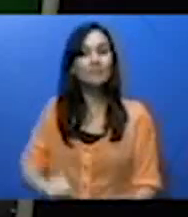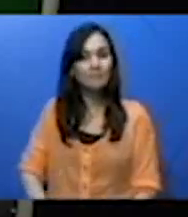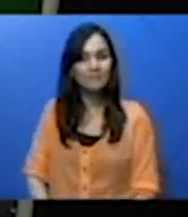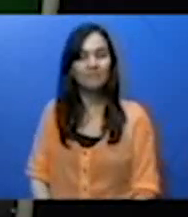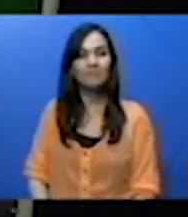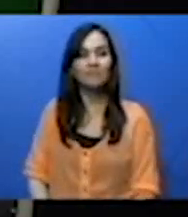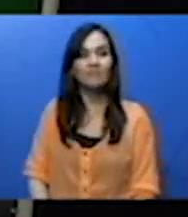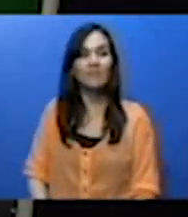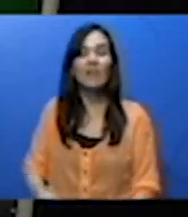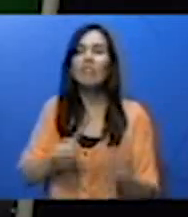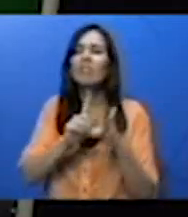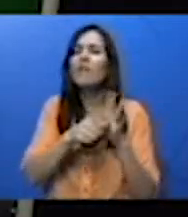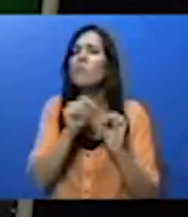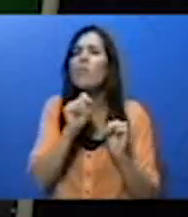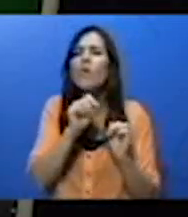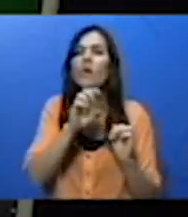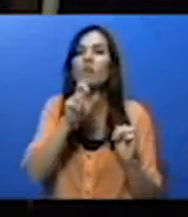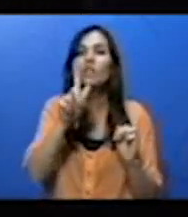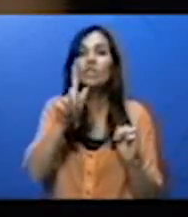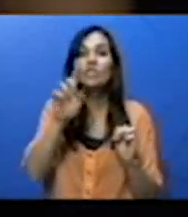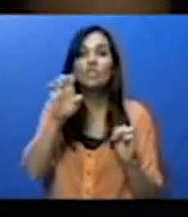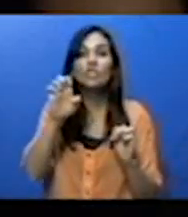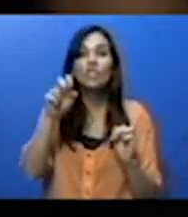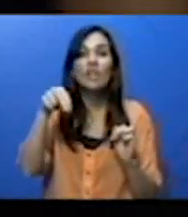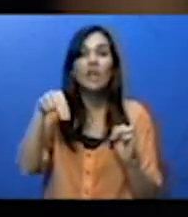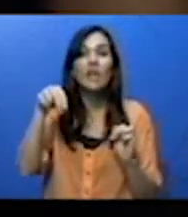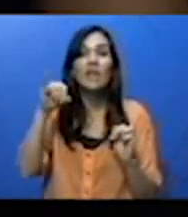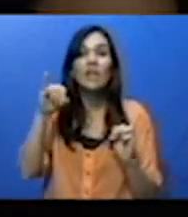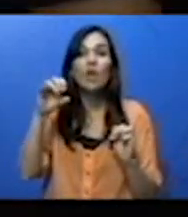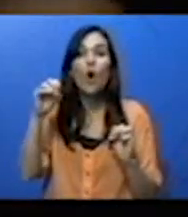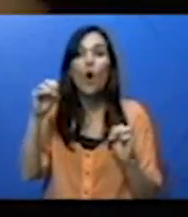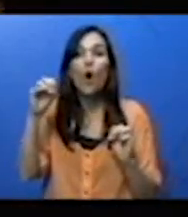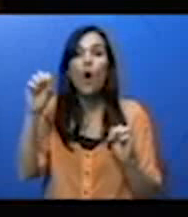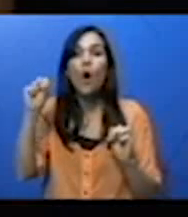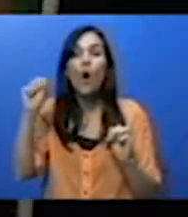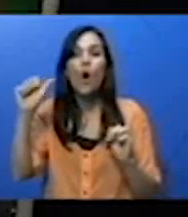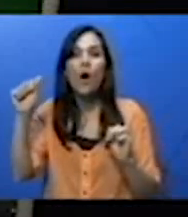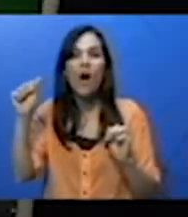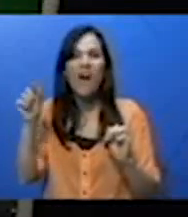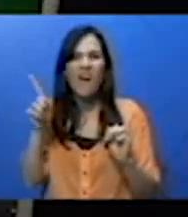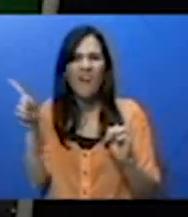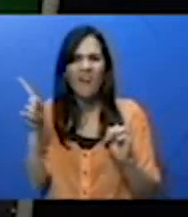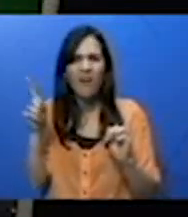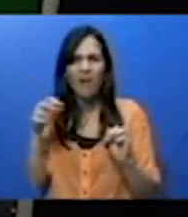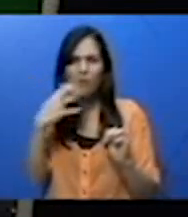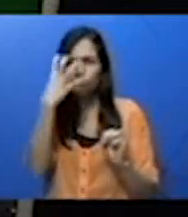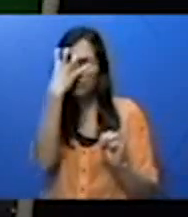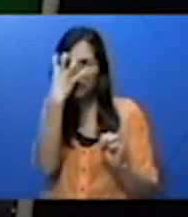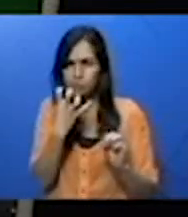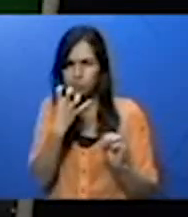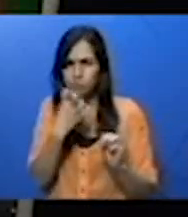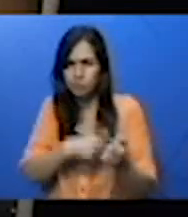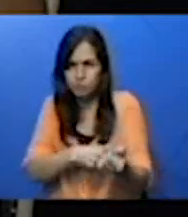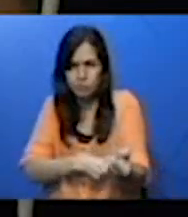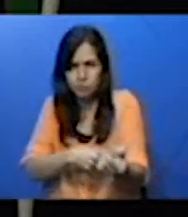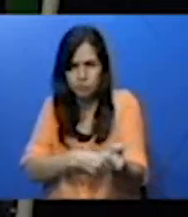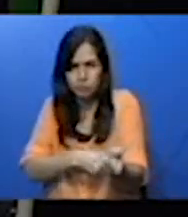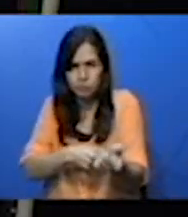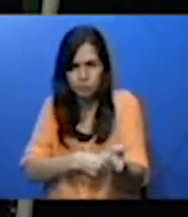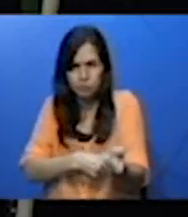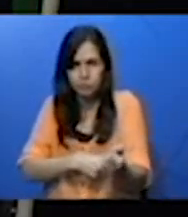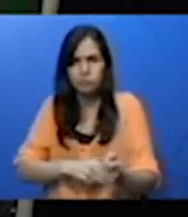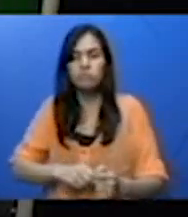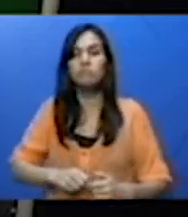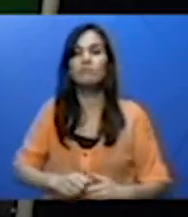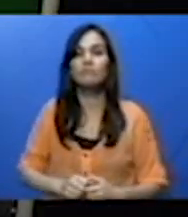Depois, geniosa. Geniosa significa que ela se irrita facilmente, sabe? De gênio forte.